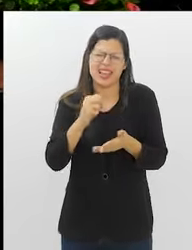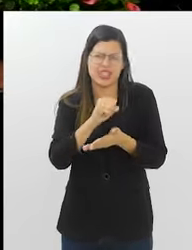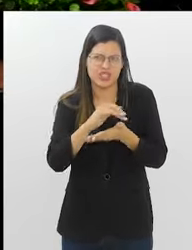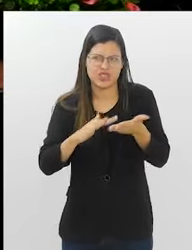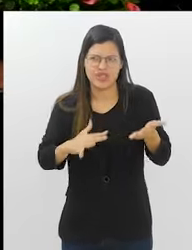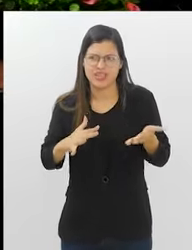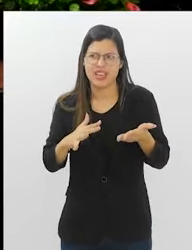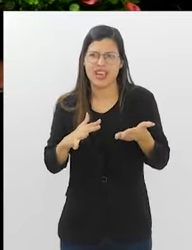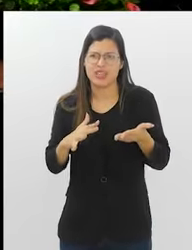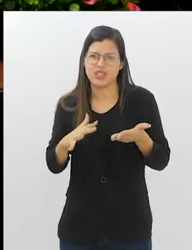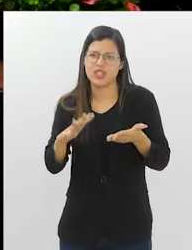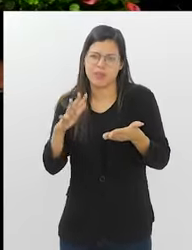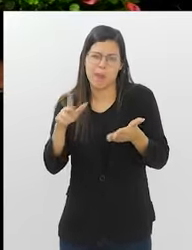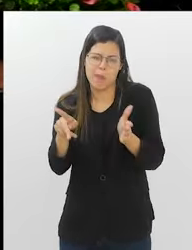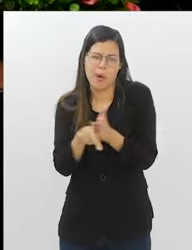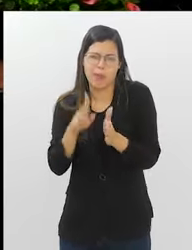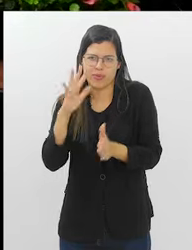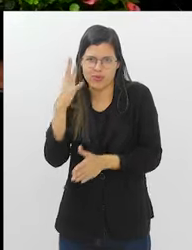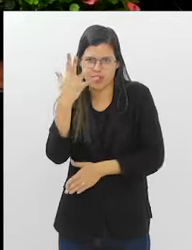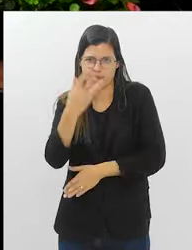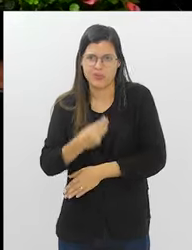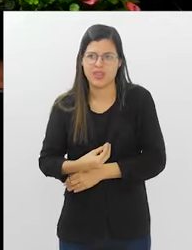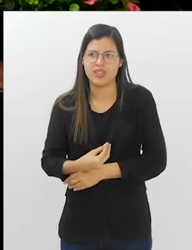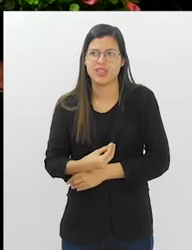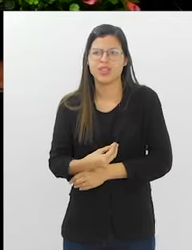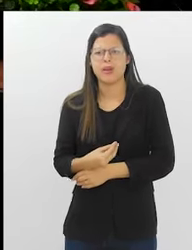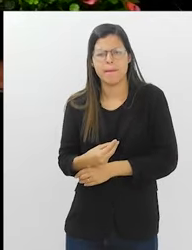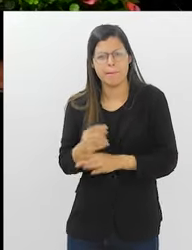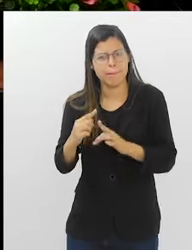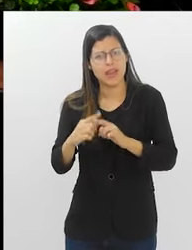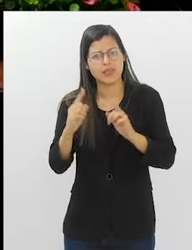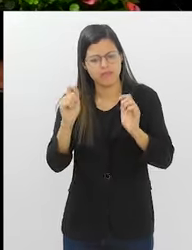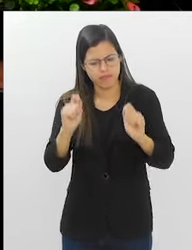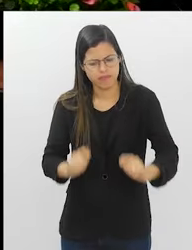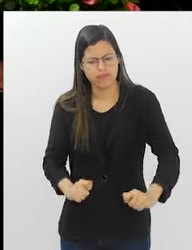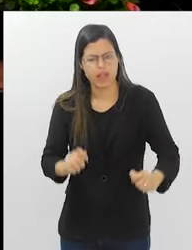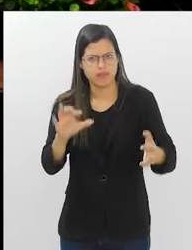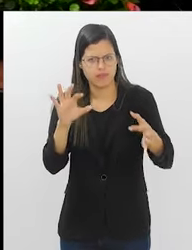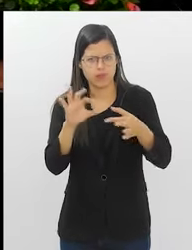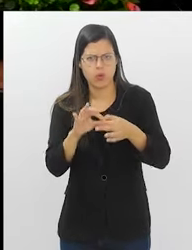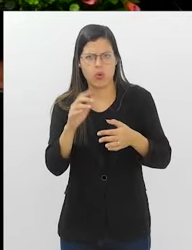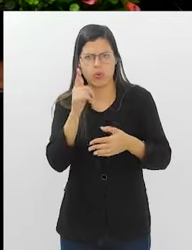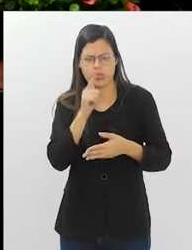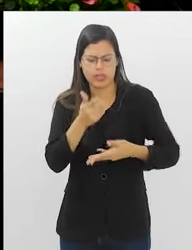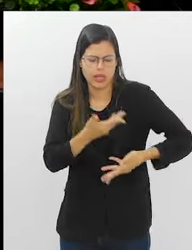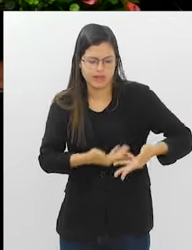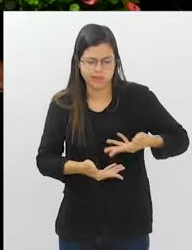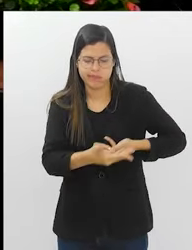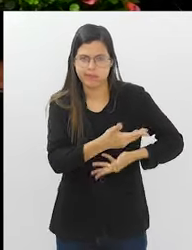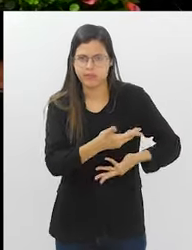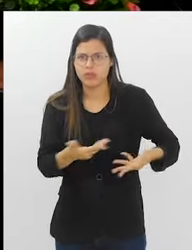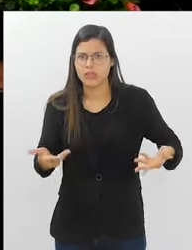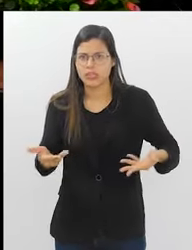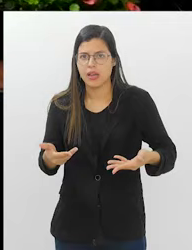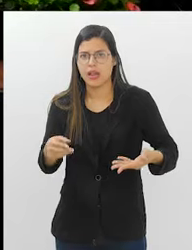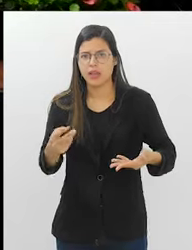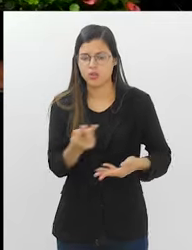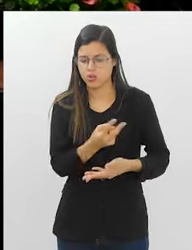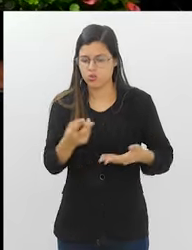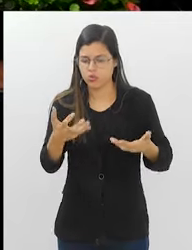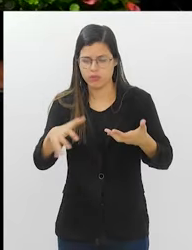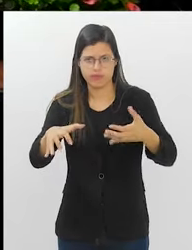ocupadas pelas atividades junto ao Espiritismo. Então, sim, dá para conciliar e precisamos conciliar. Porque